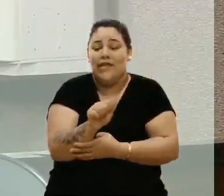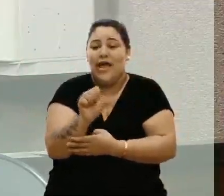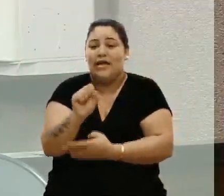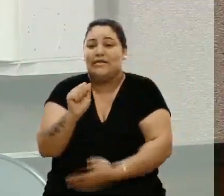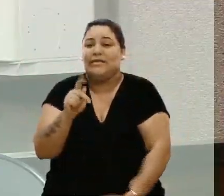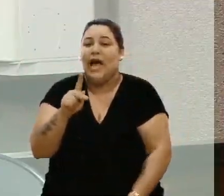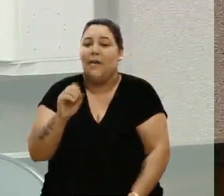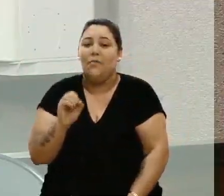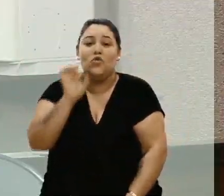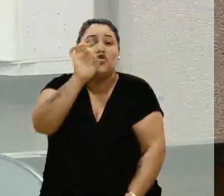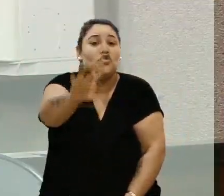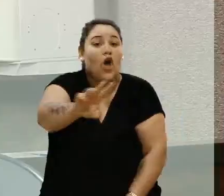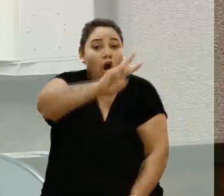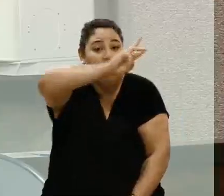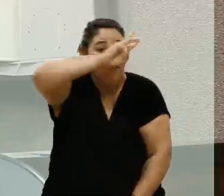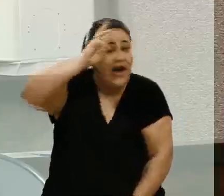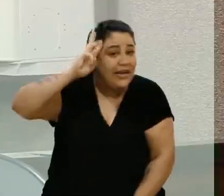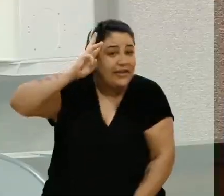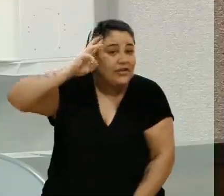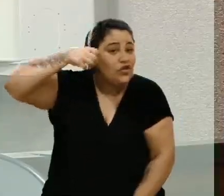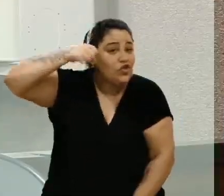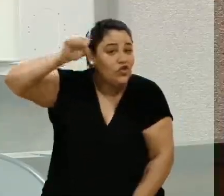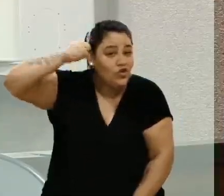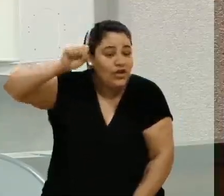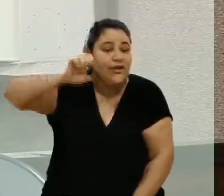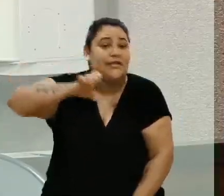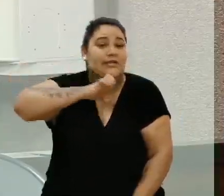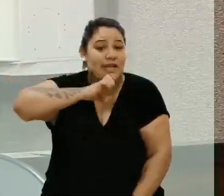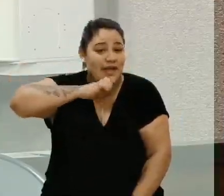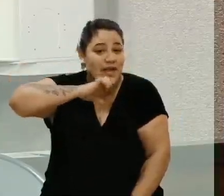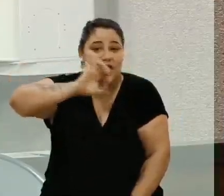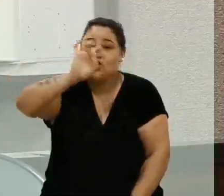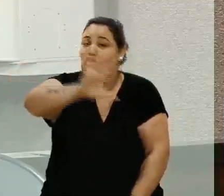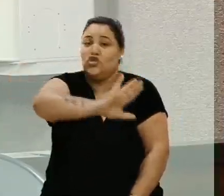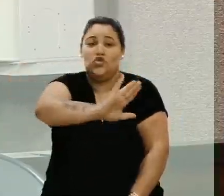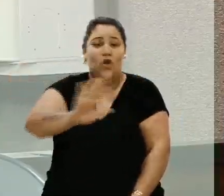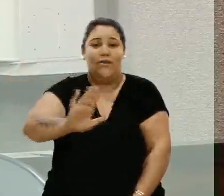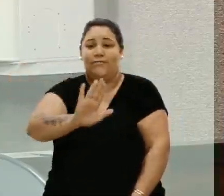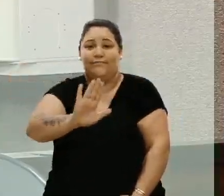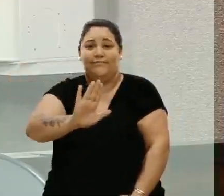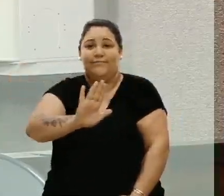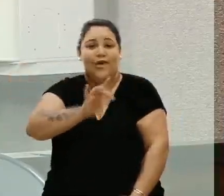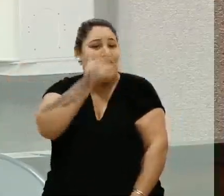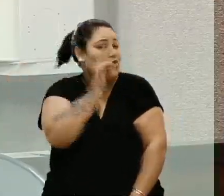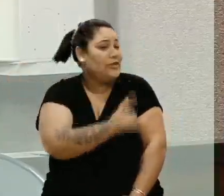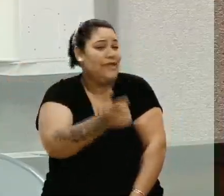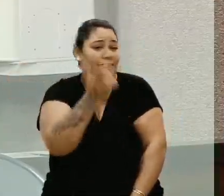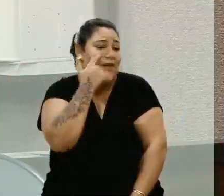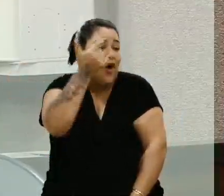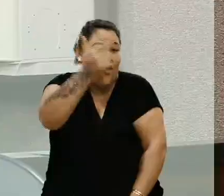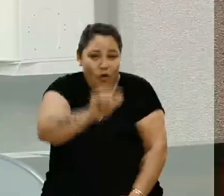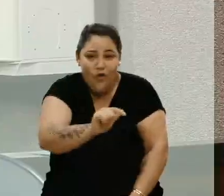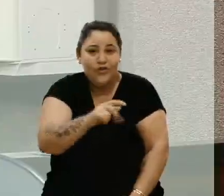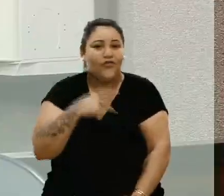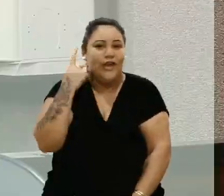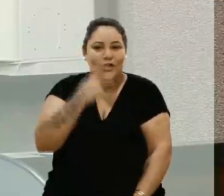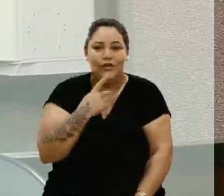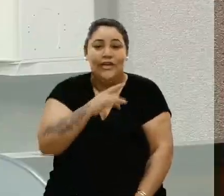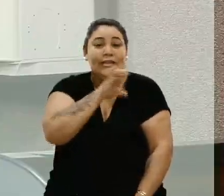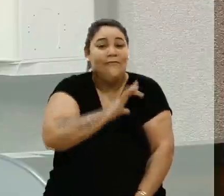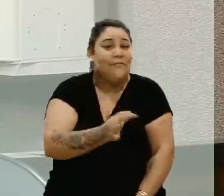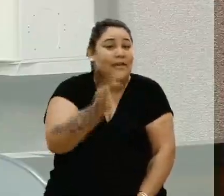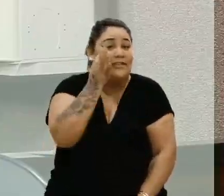o vereador Xuxa e a vereadora Estela. Não consigo ver nesta casa outro vereador que esteve lá naquele